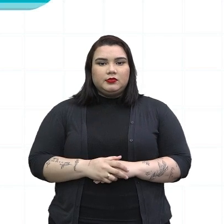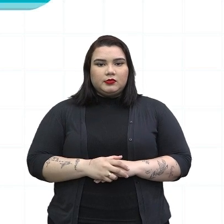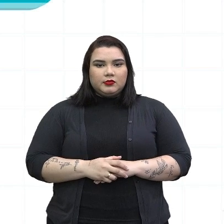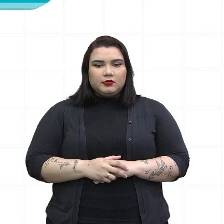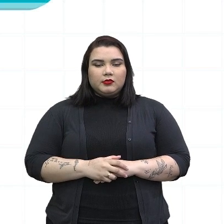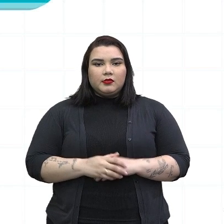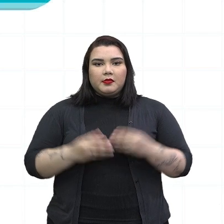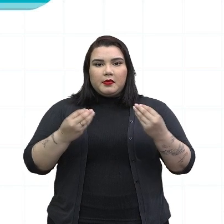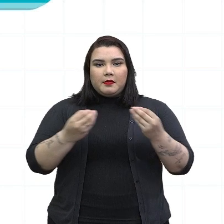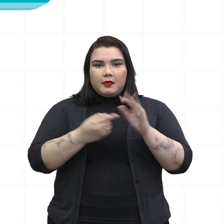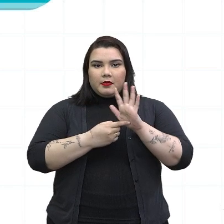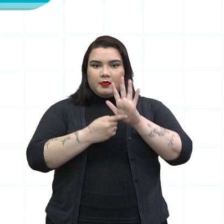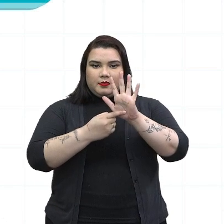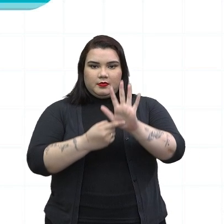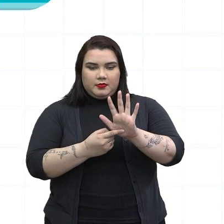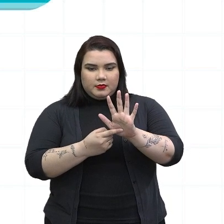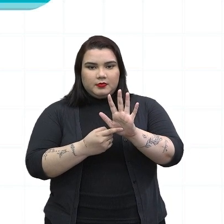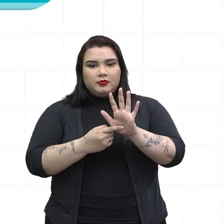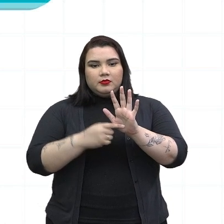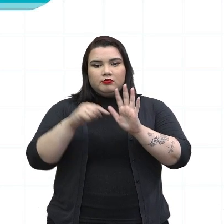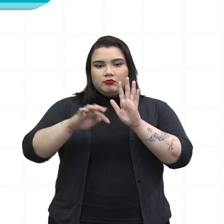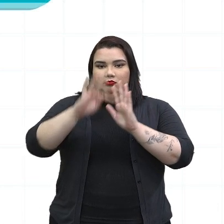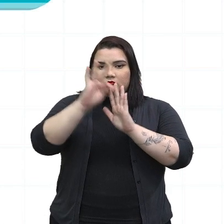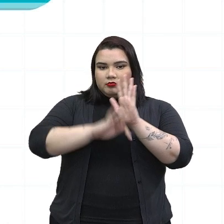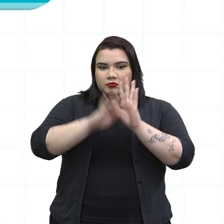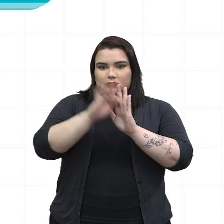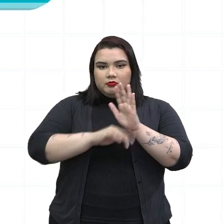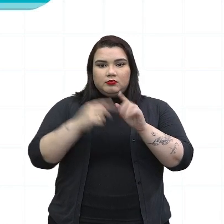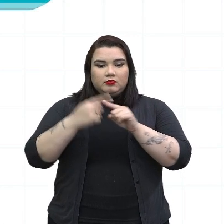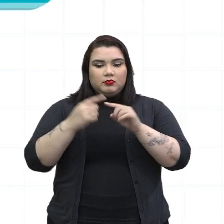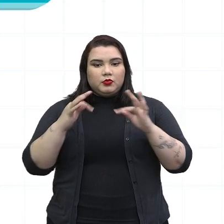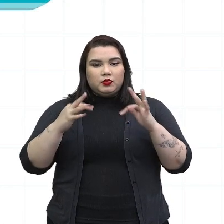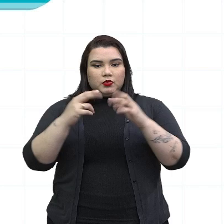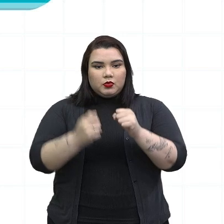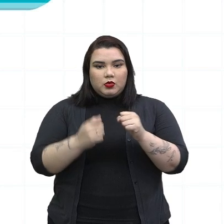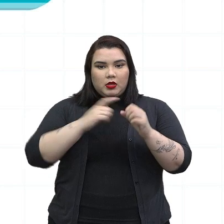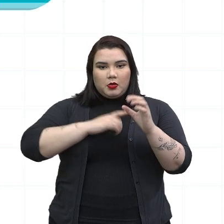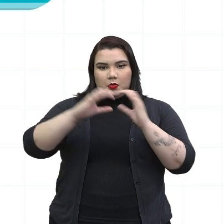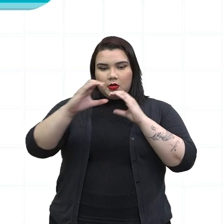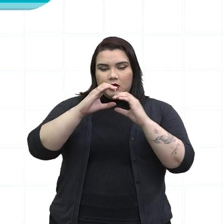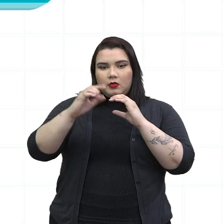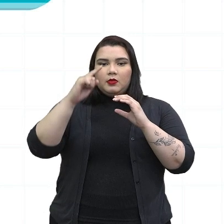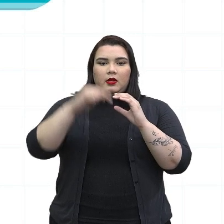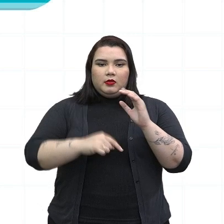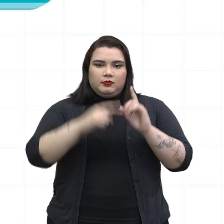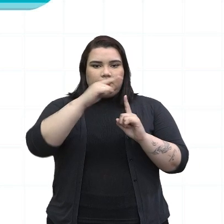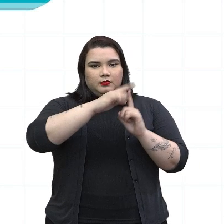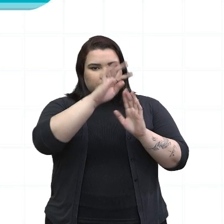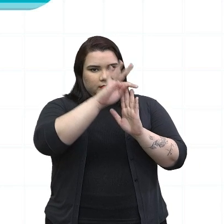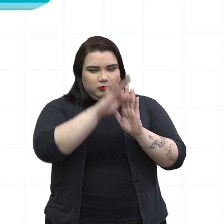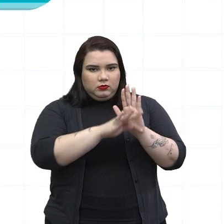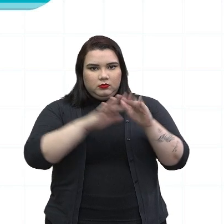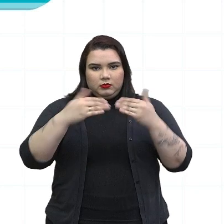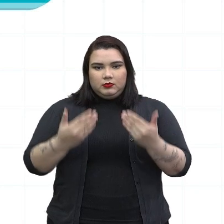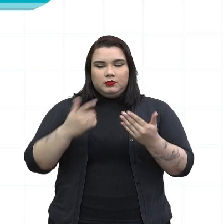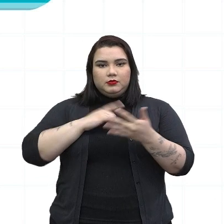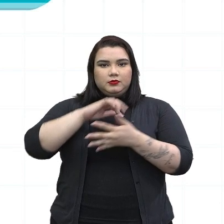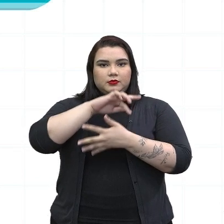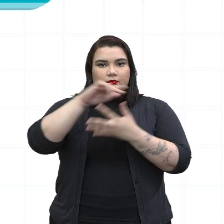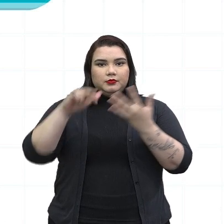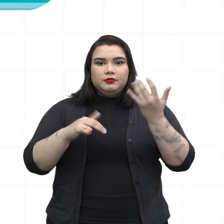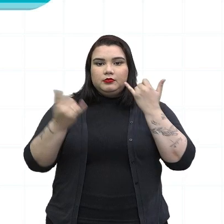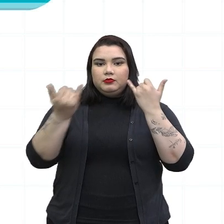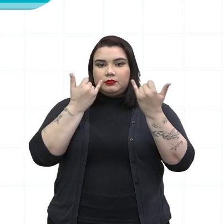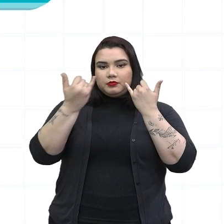Para destacar esse texto, né? Porque tudo que comunica é um texto. E aqui nós temos várias